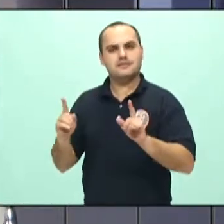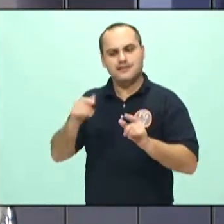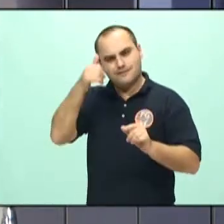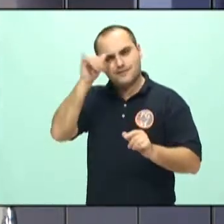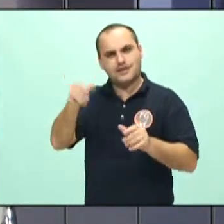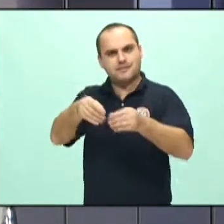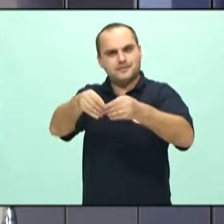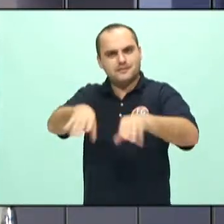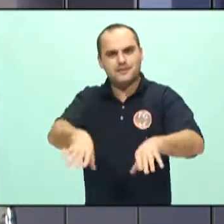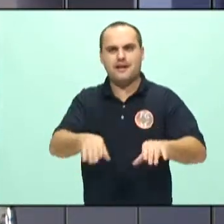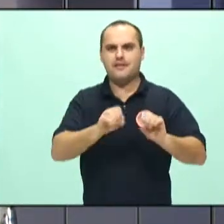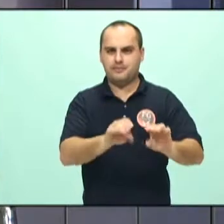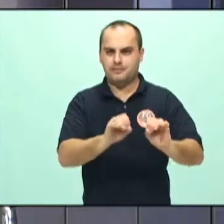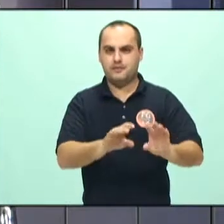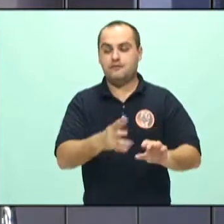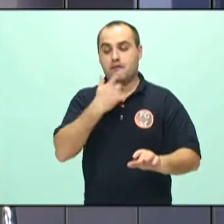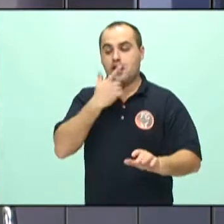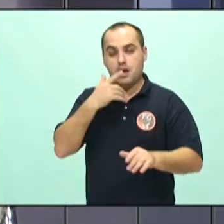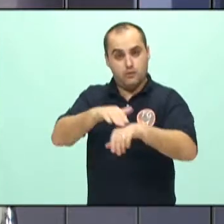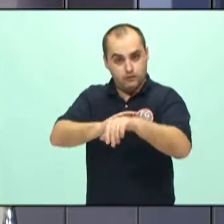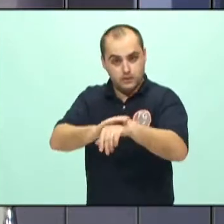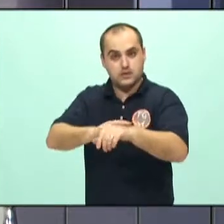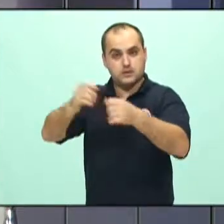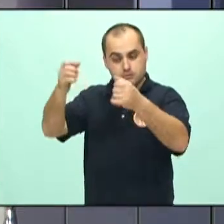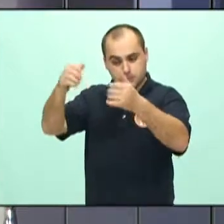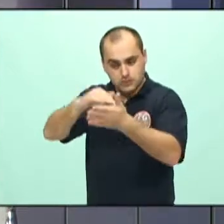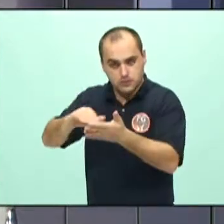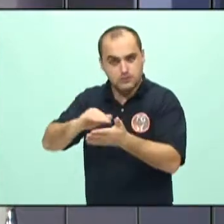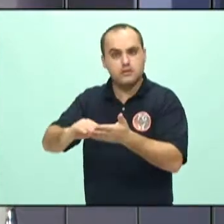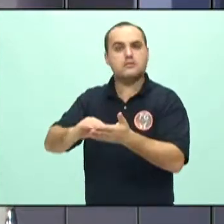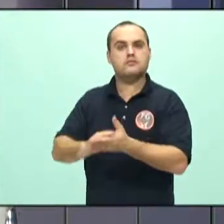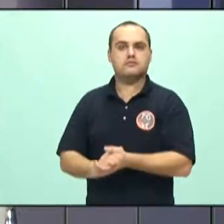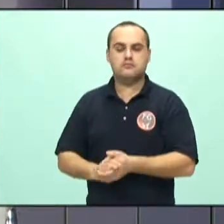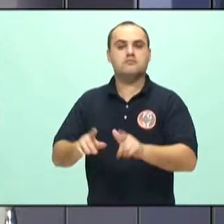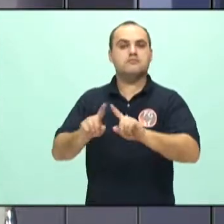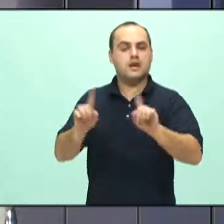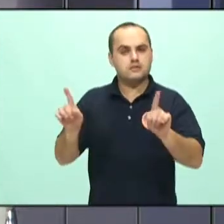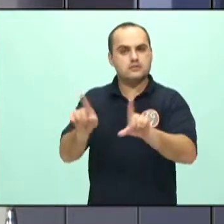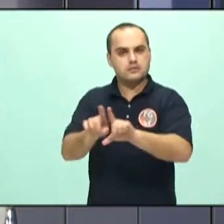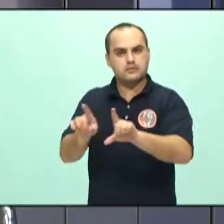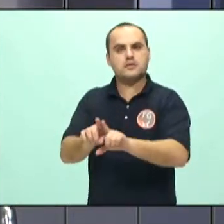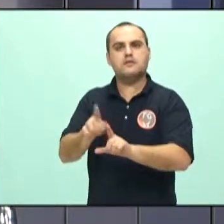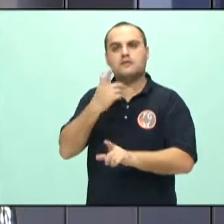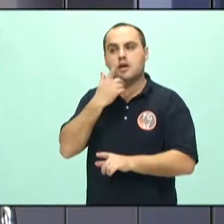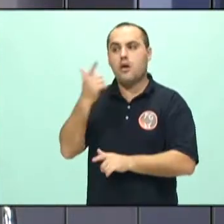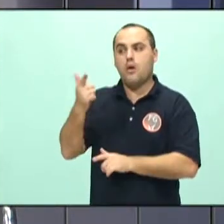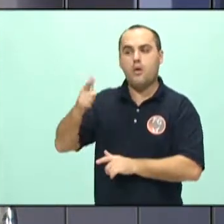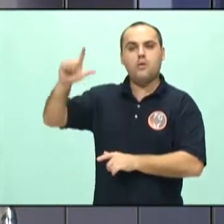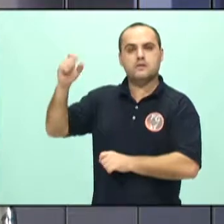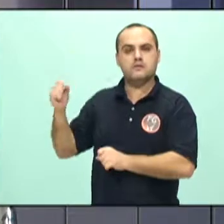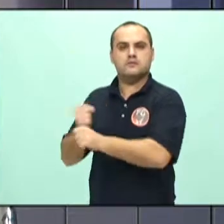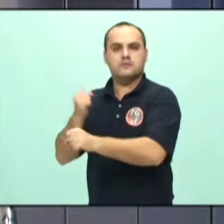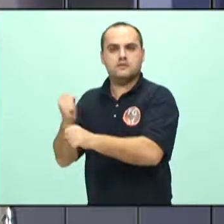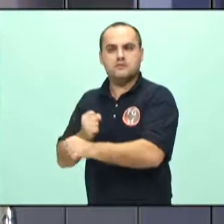ensino-aprendizagem. Então, falei isso para a secretária, que verifiquei em algumas escolas, mas também elogiei outras que estão sendo feitas de forma